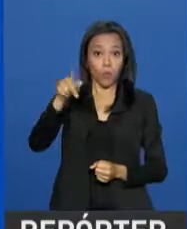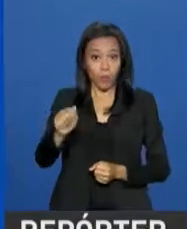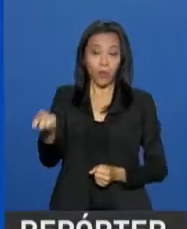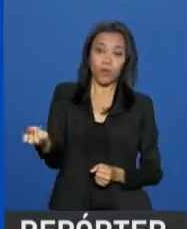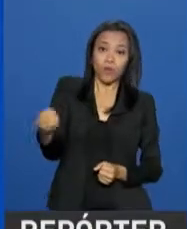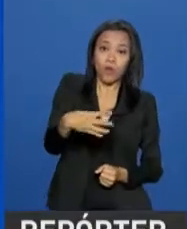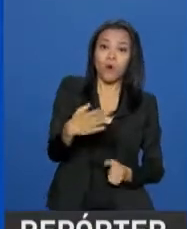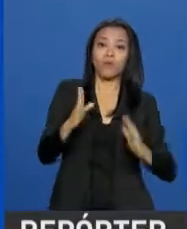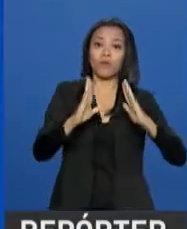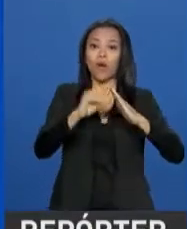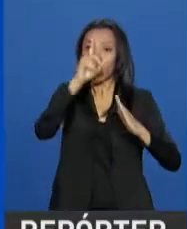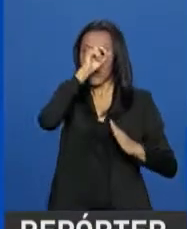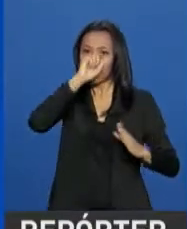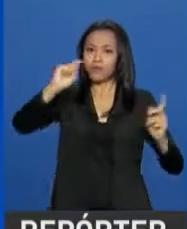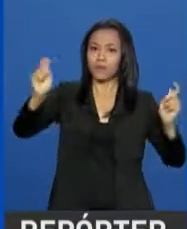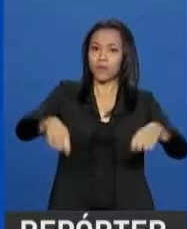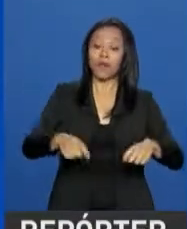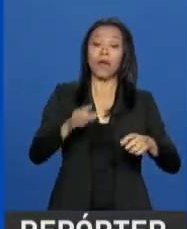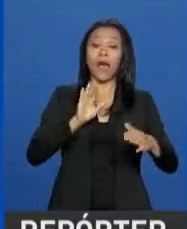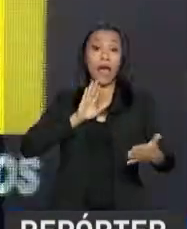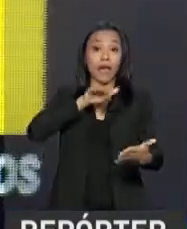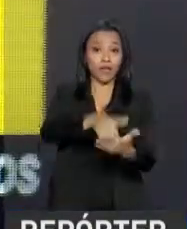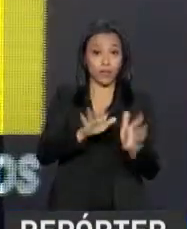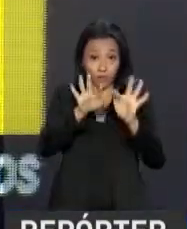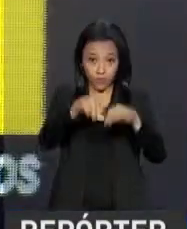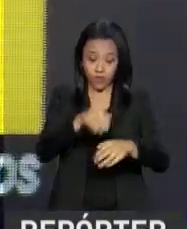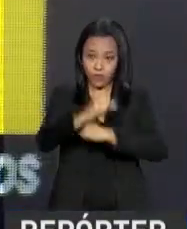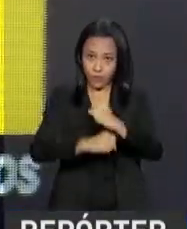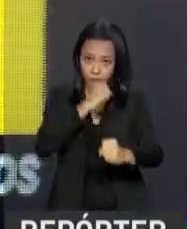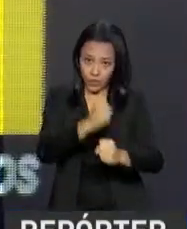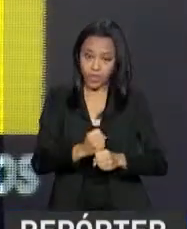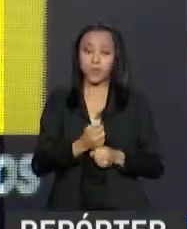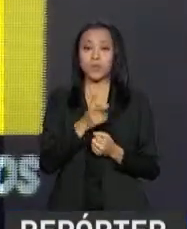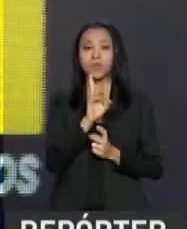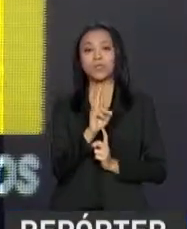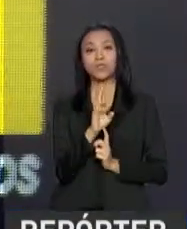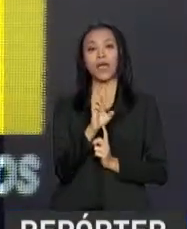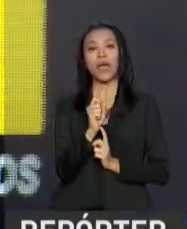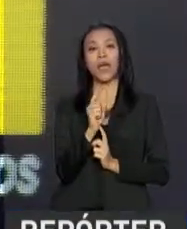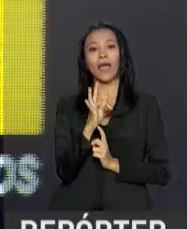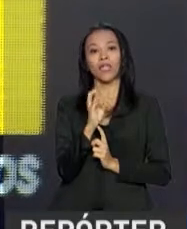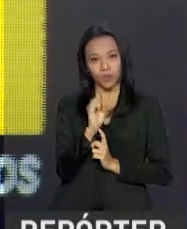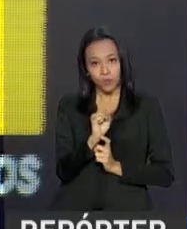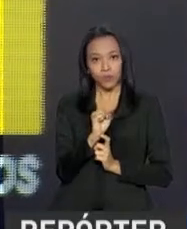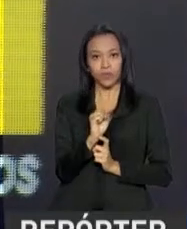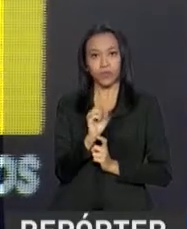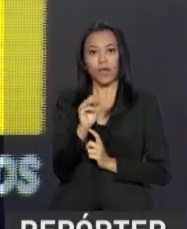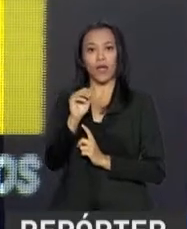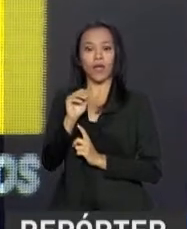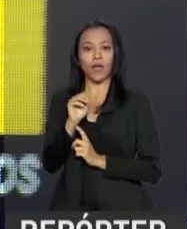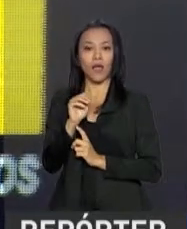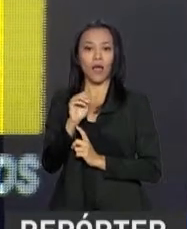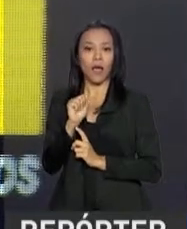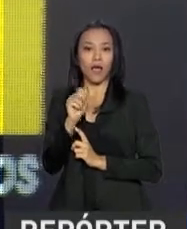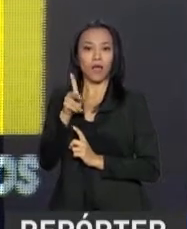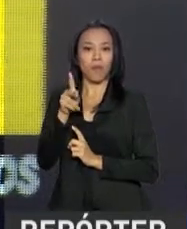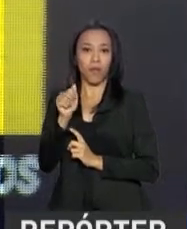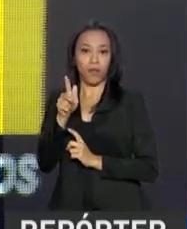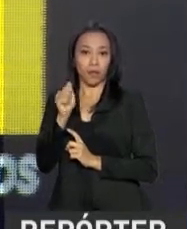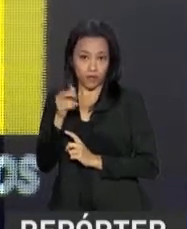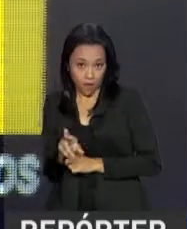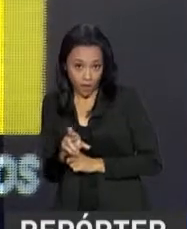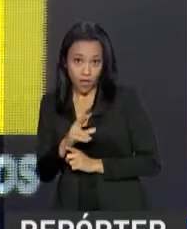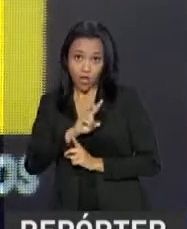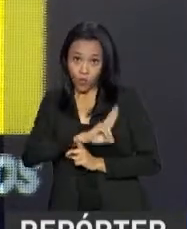também a prorrogação até o final do ano do prazo dos restos a pagar de 2016 com isso novas obras